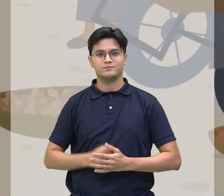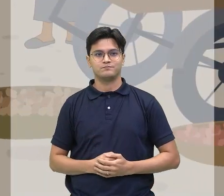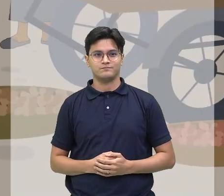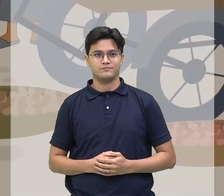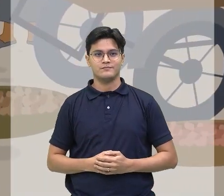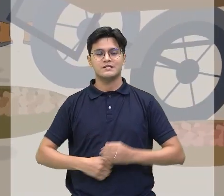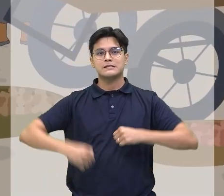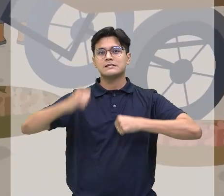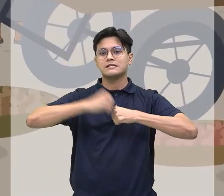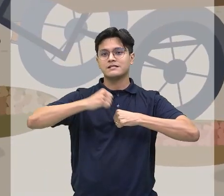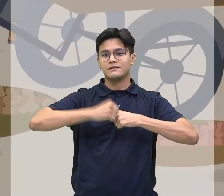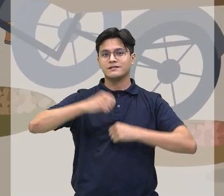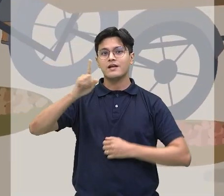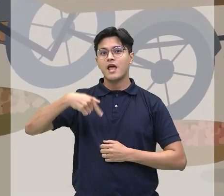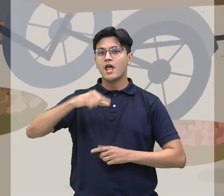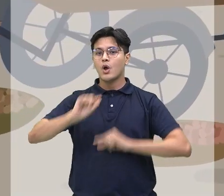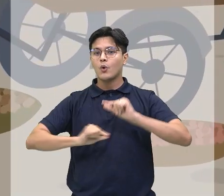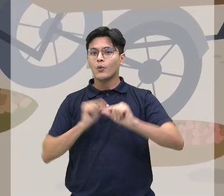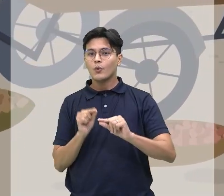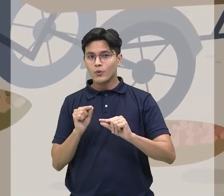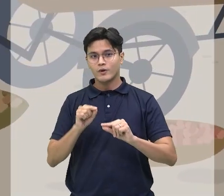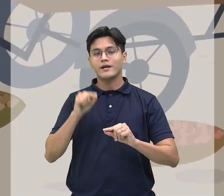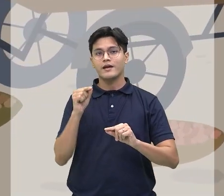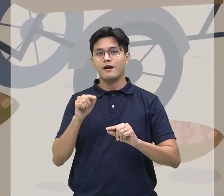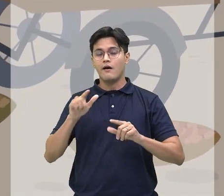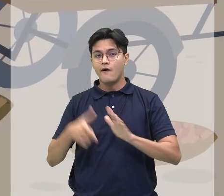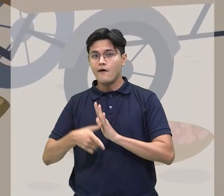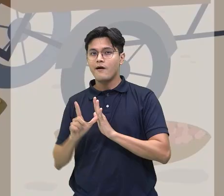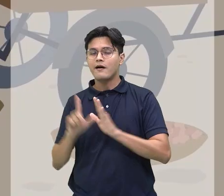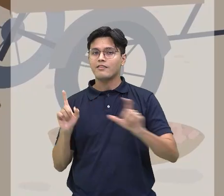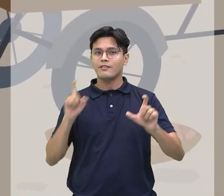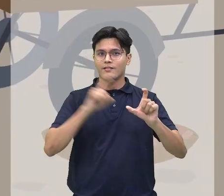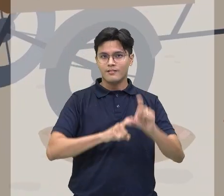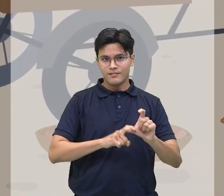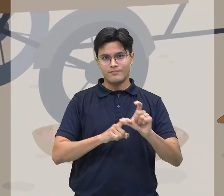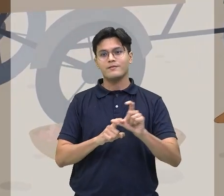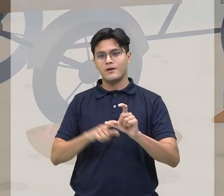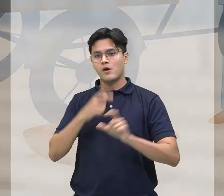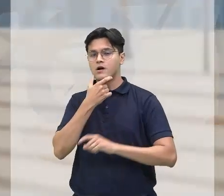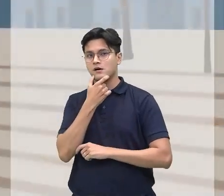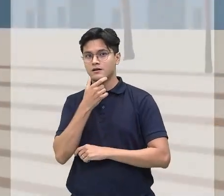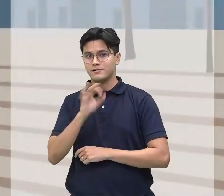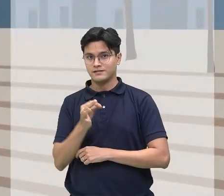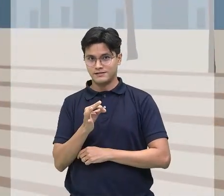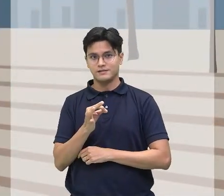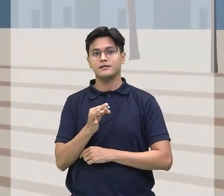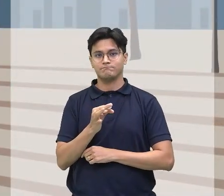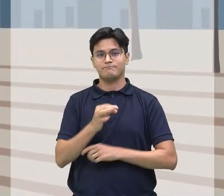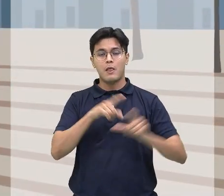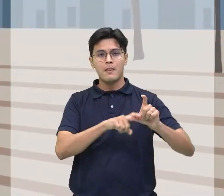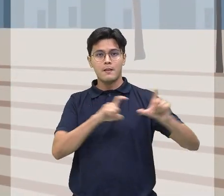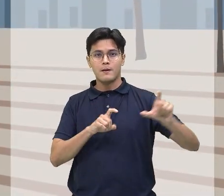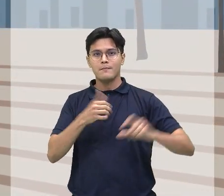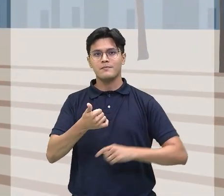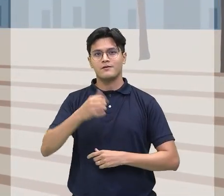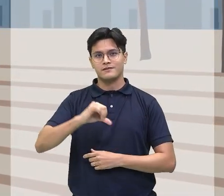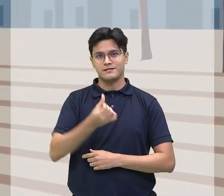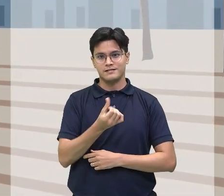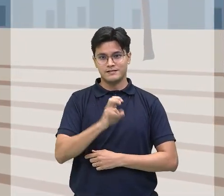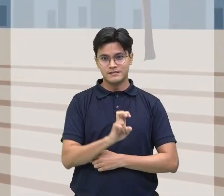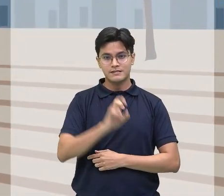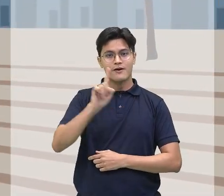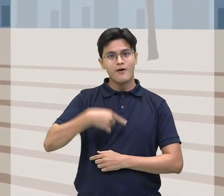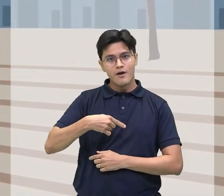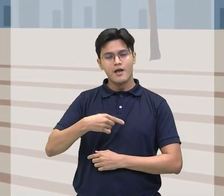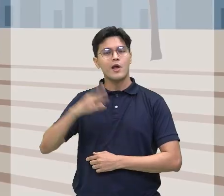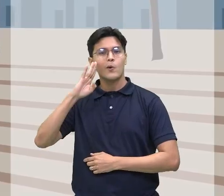Singapura é uma ex-colônia britânica, independente desde 1965. Tornou-se um dos principais centros financeiros